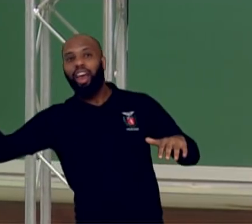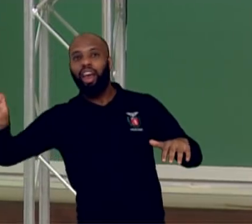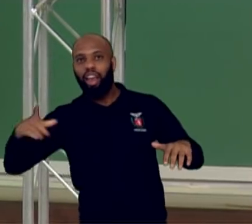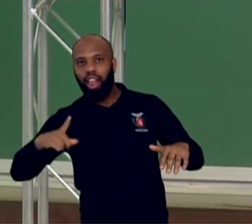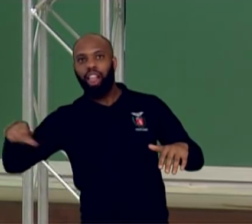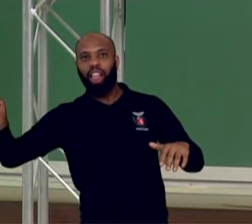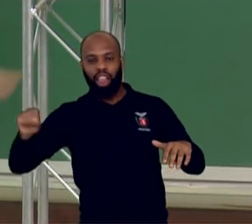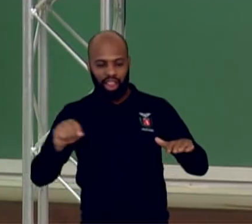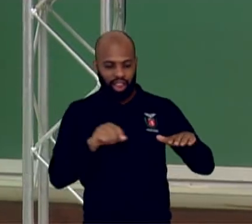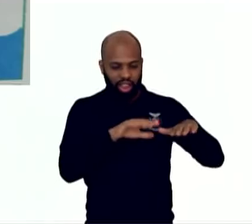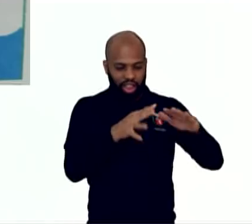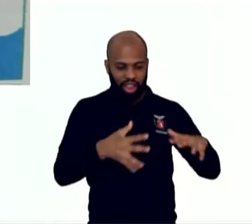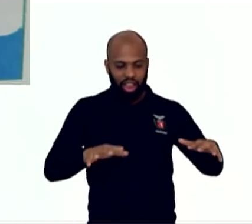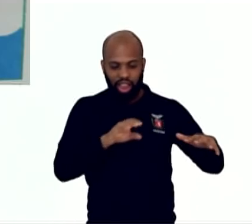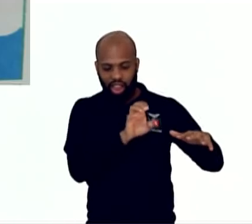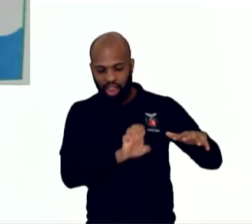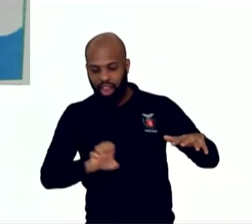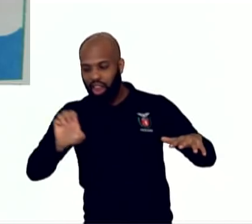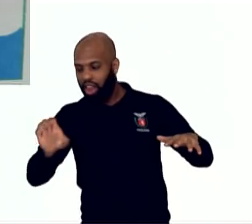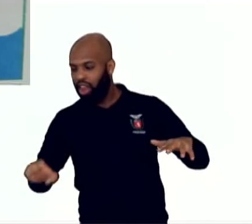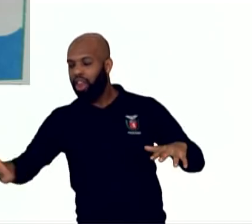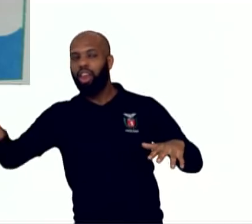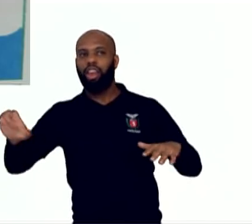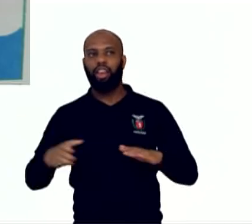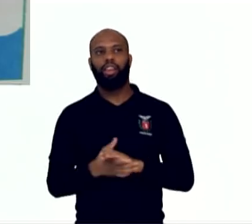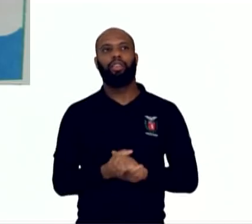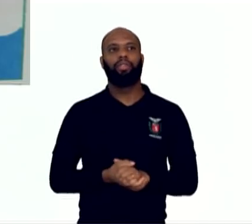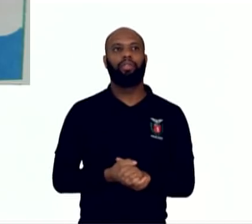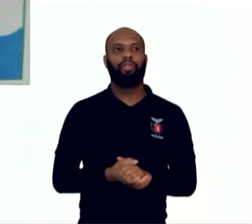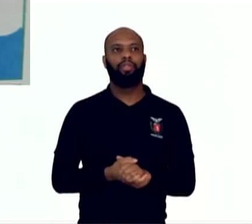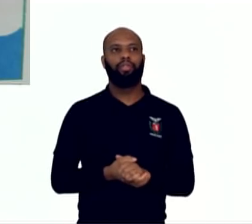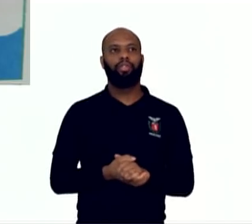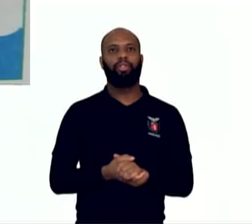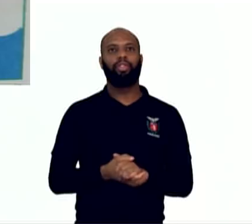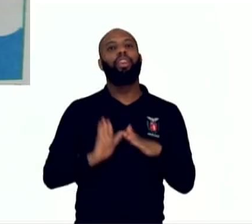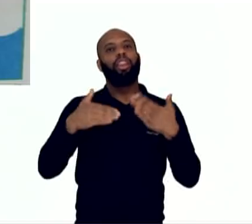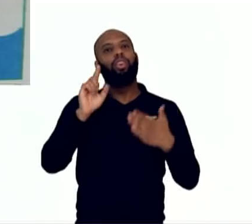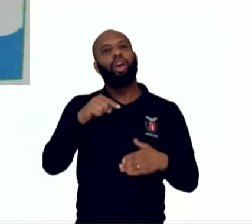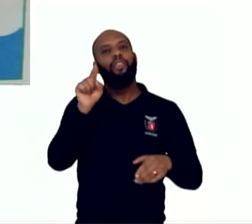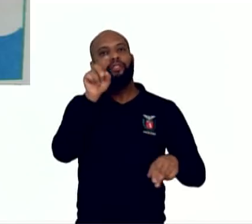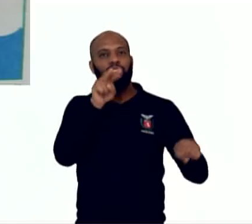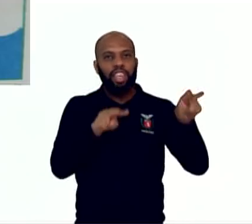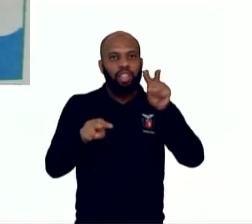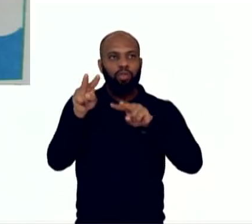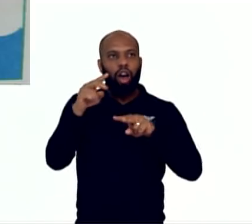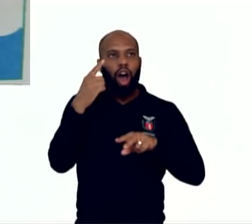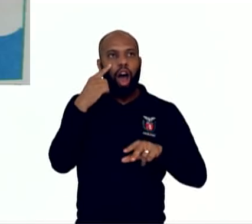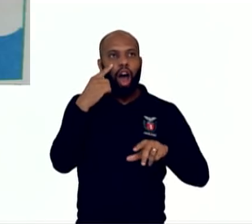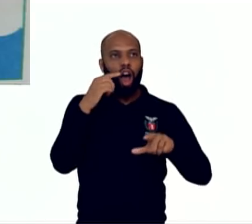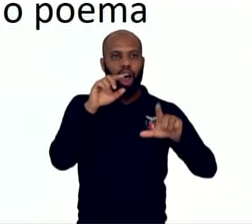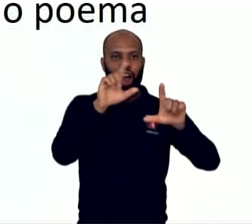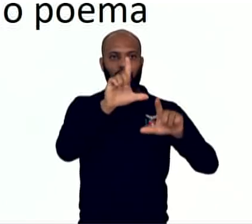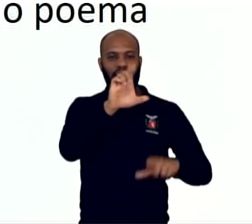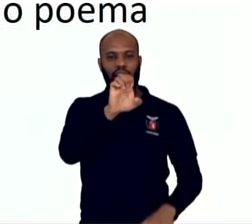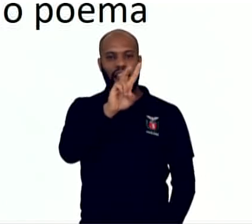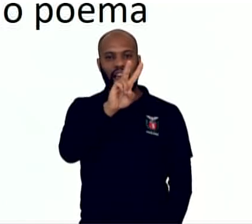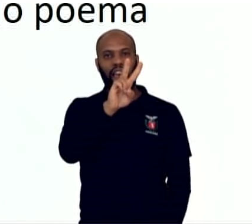vendo? Olha que interessante, que criativo. Então, este é um poema visual, que nós vimos na aula